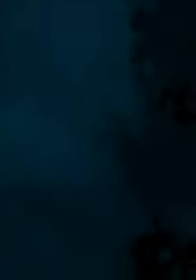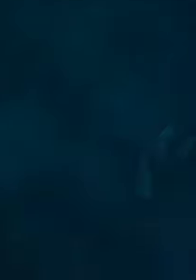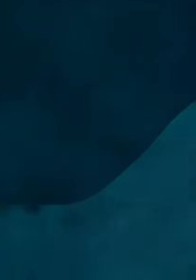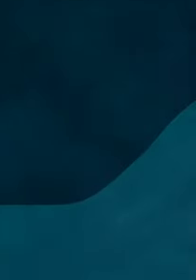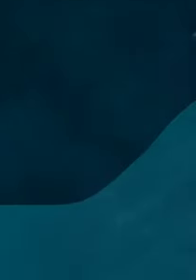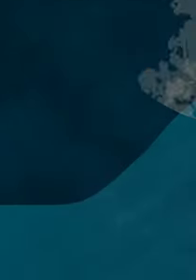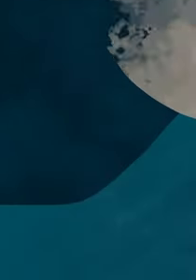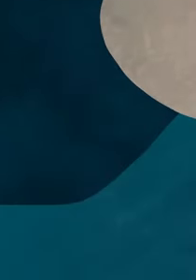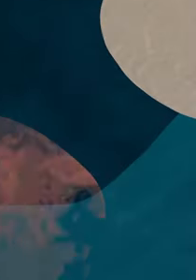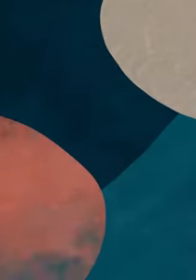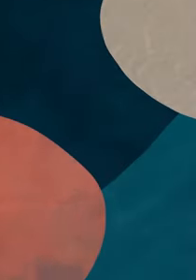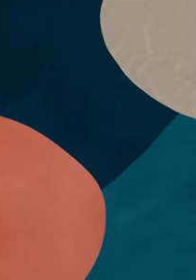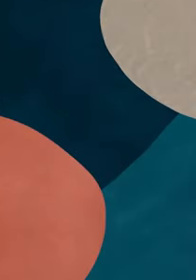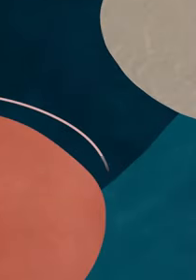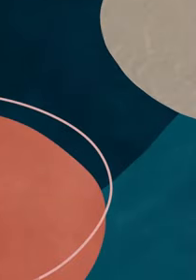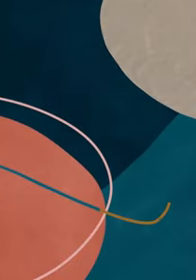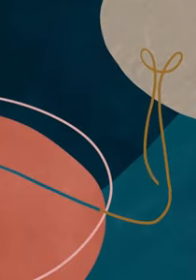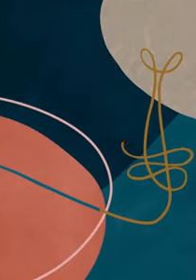E aí